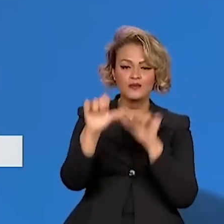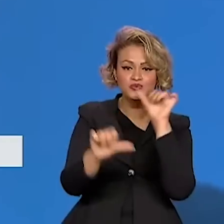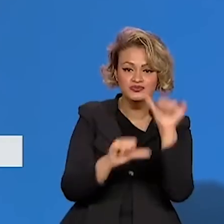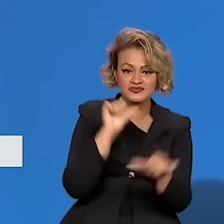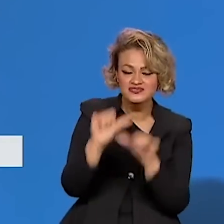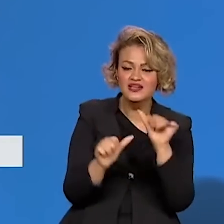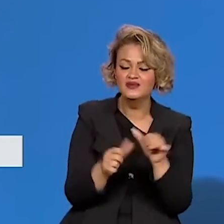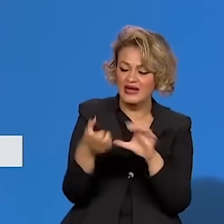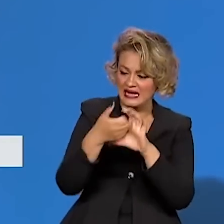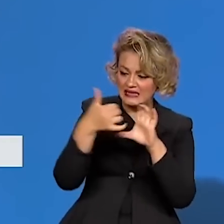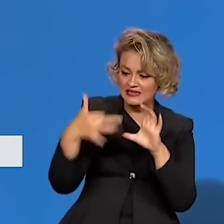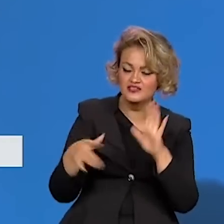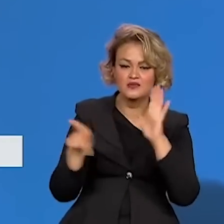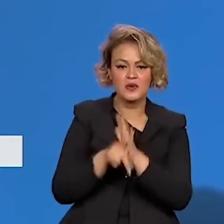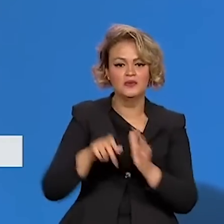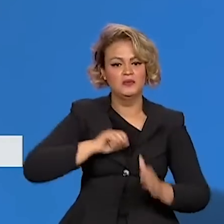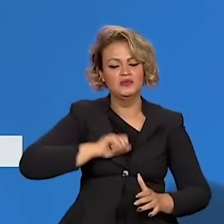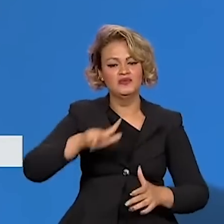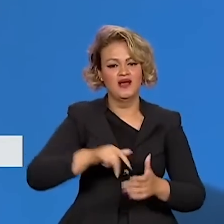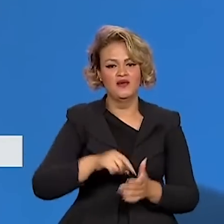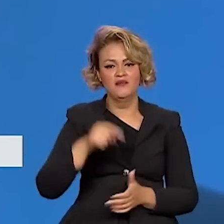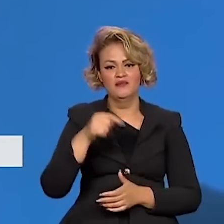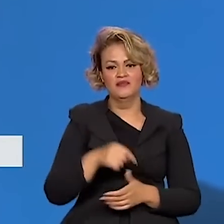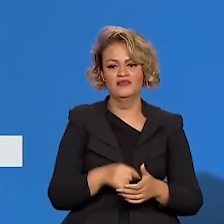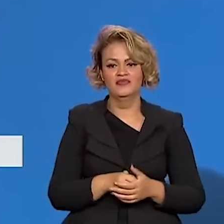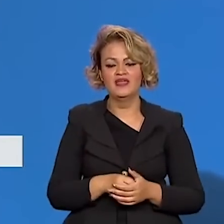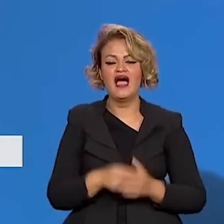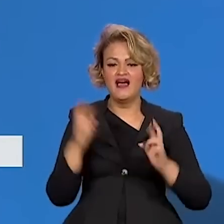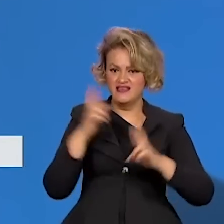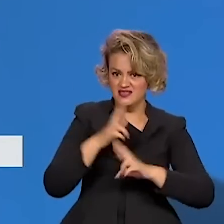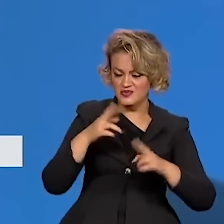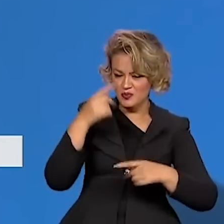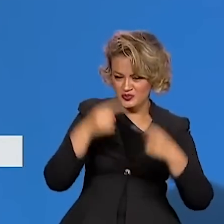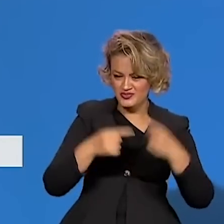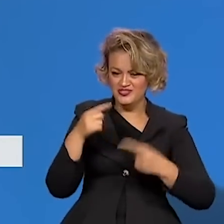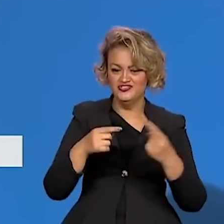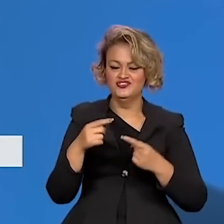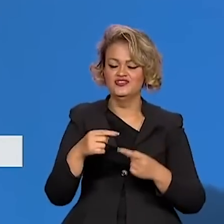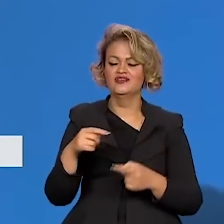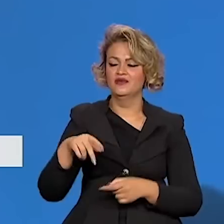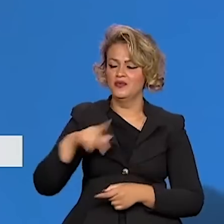a cara de Portugal inclusive na relação política